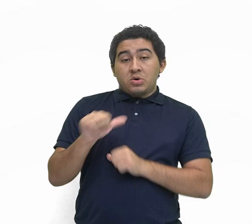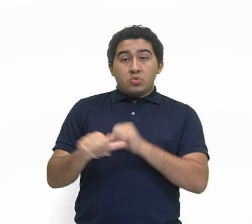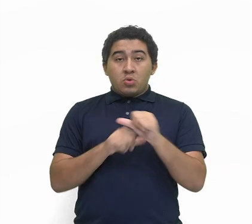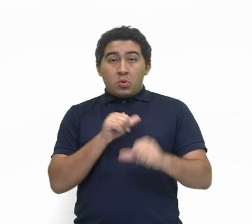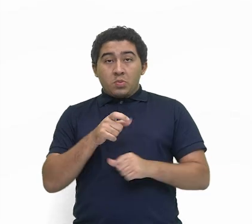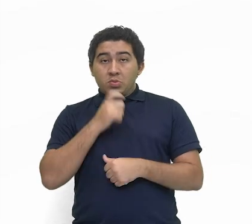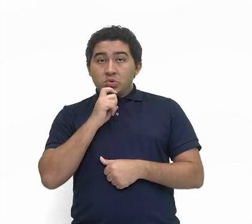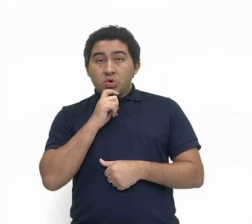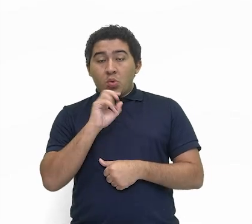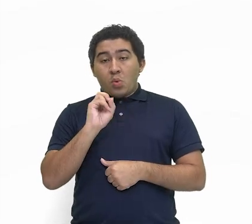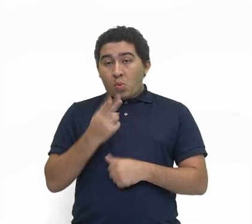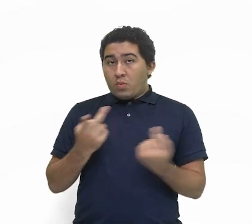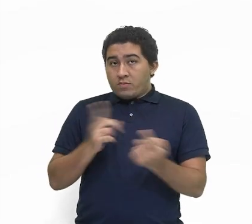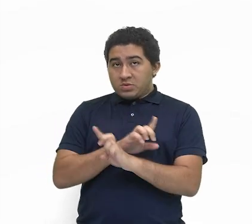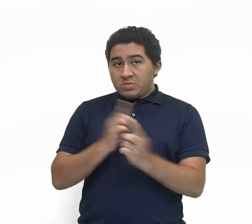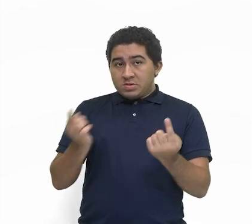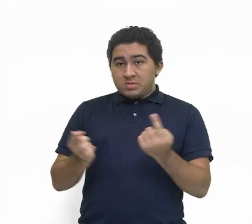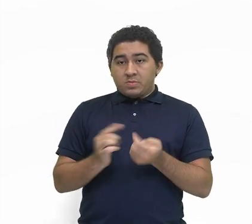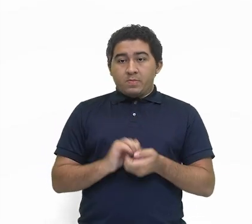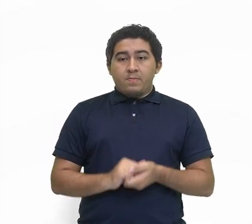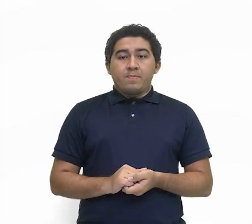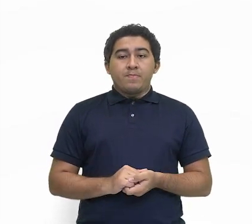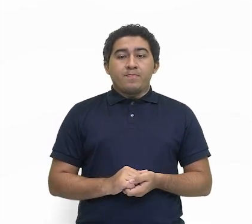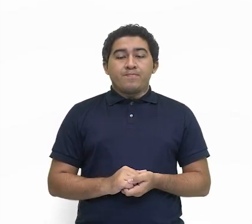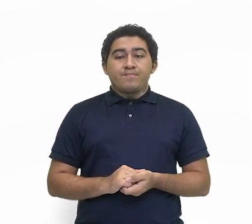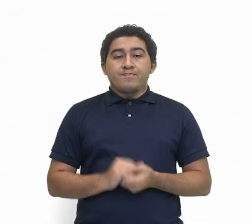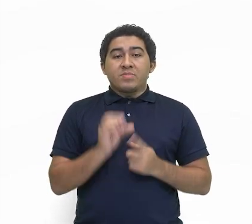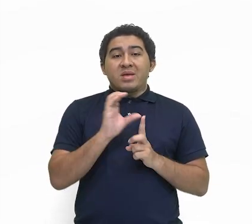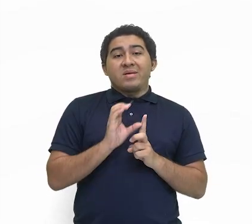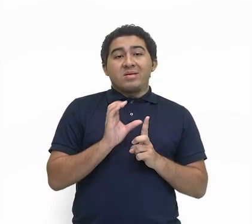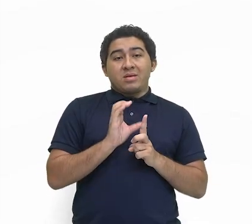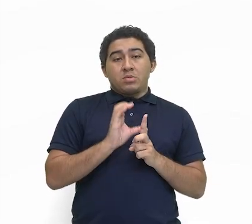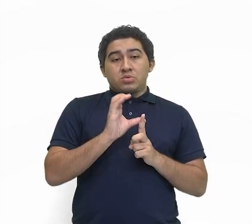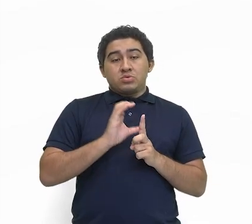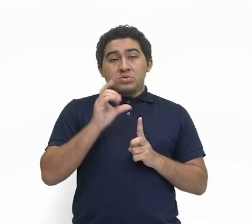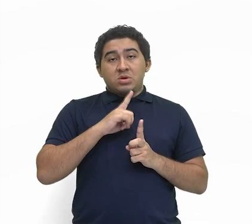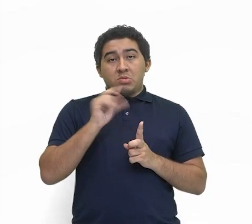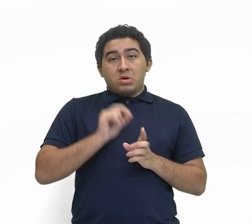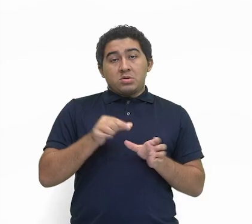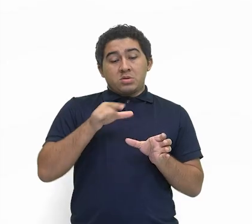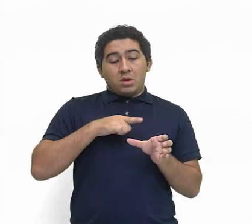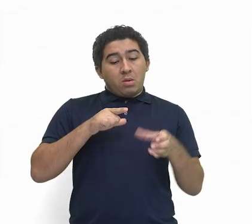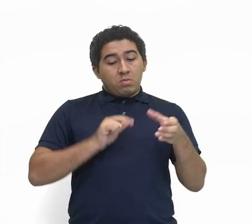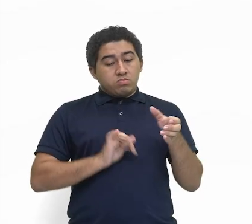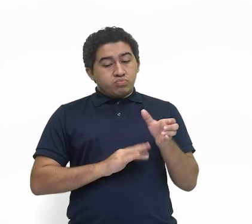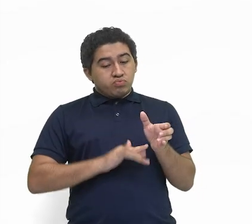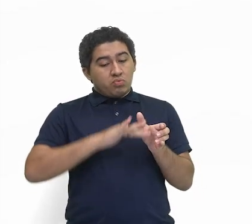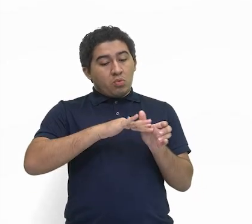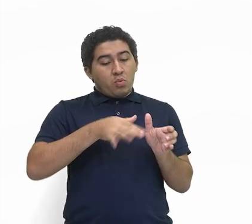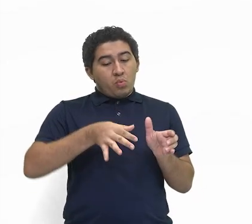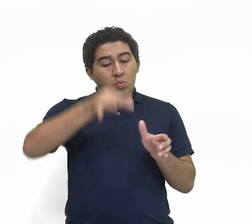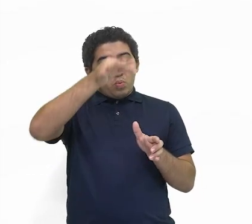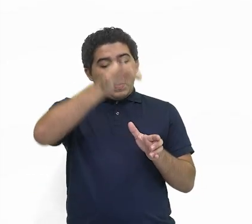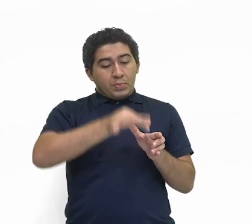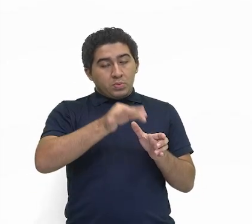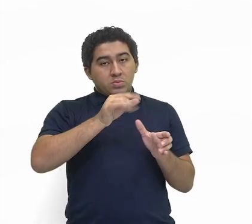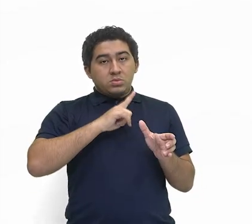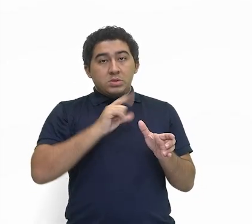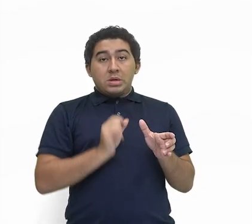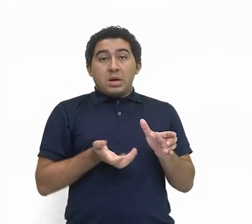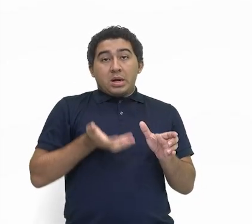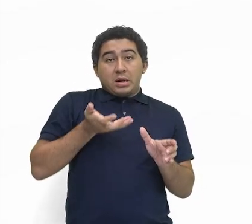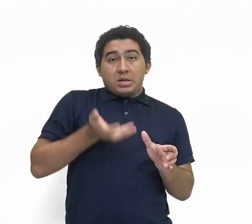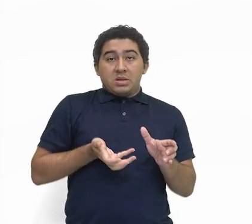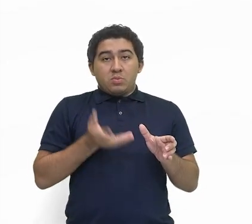ou o gelo está se tornando água. Celsius coloca o termômetro dele lá, e quando a substância termométrica entra em